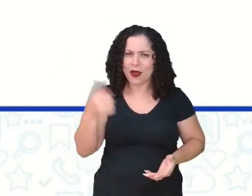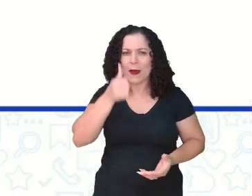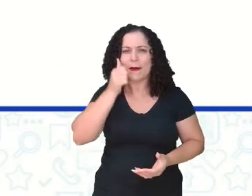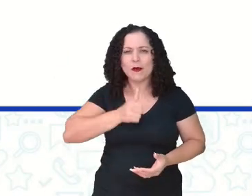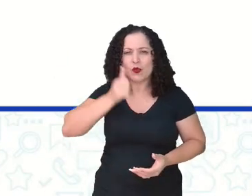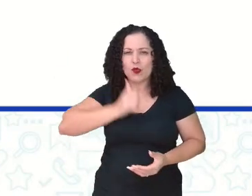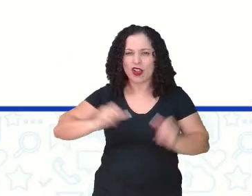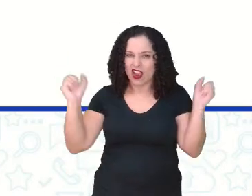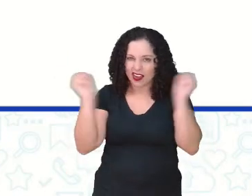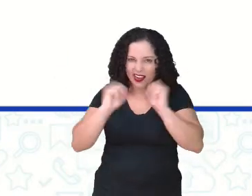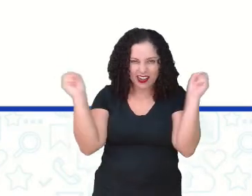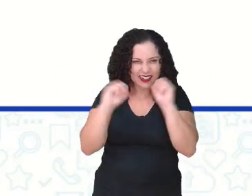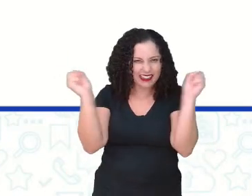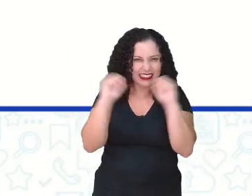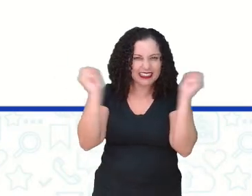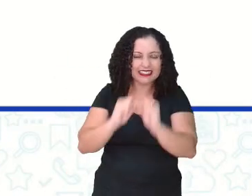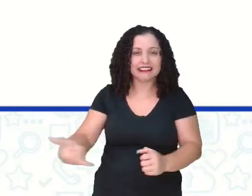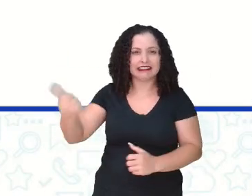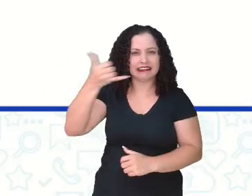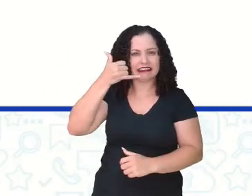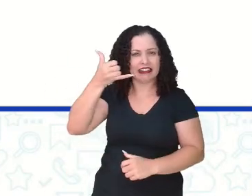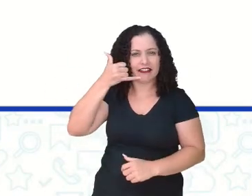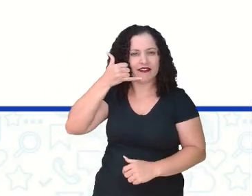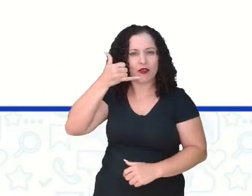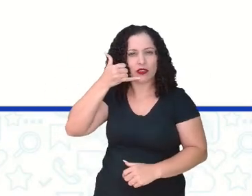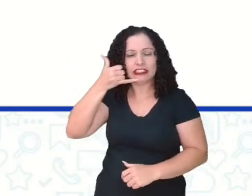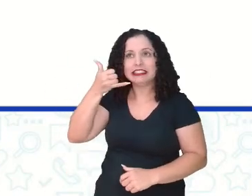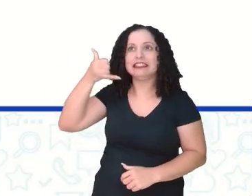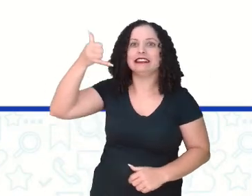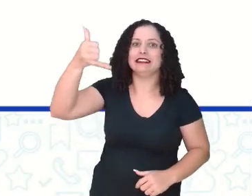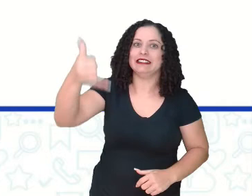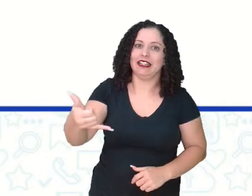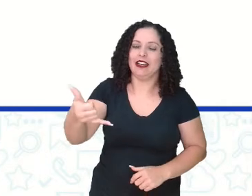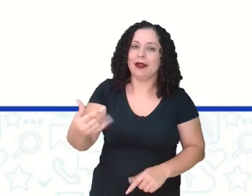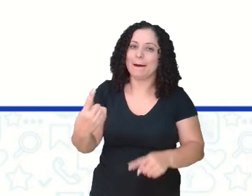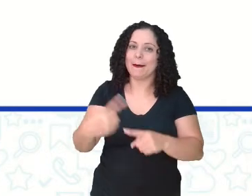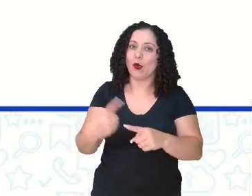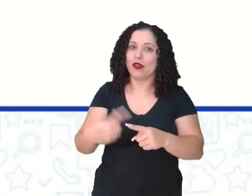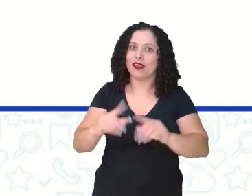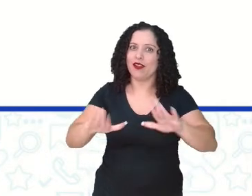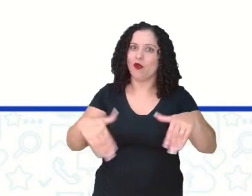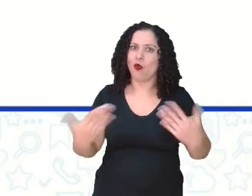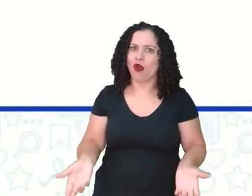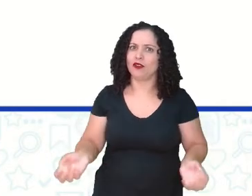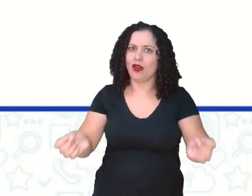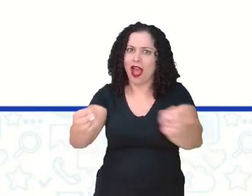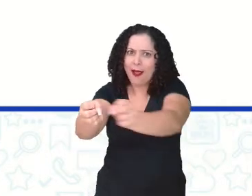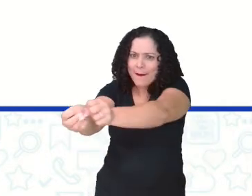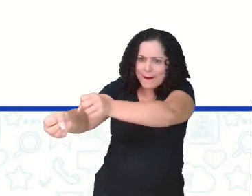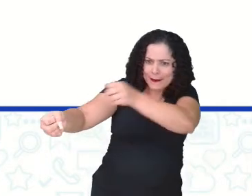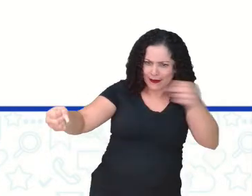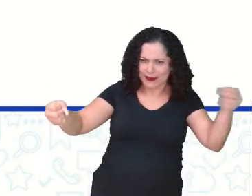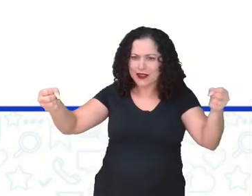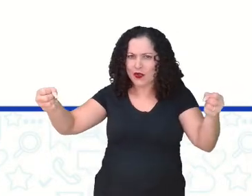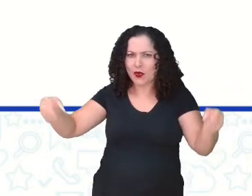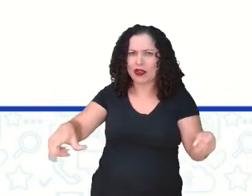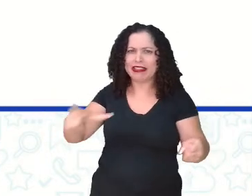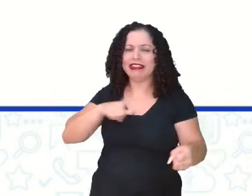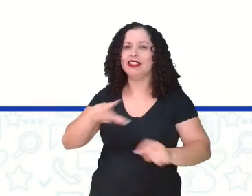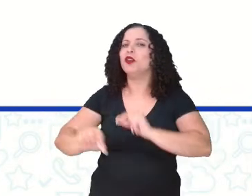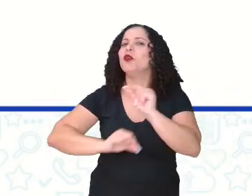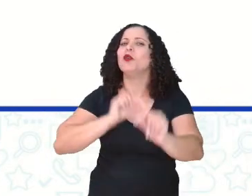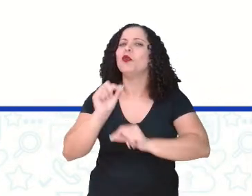lá. Pegou o telefone para ligar, porque quando abriu a porta do banheiro, tinha lá